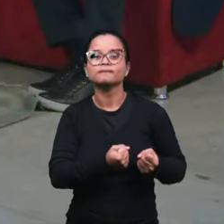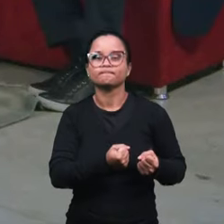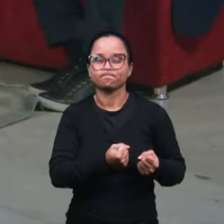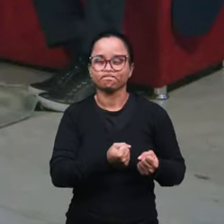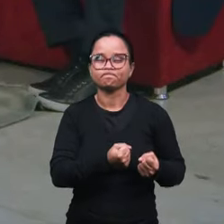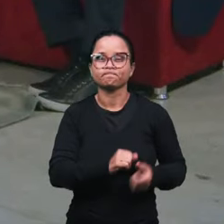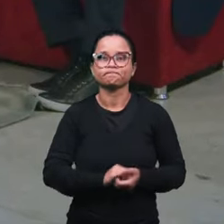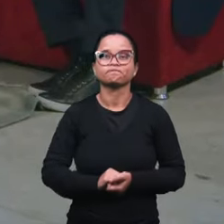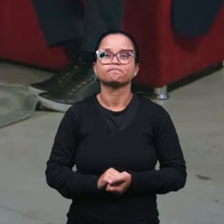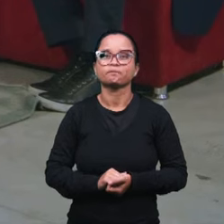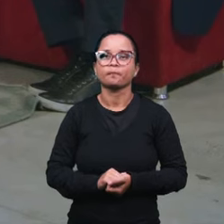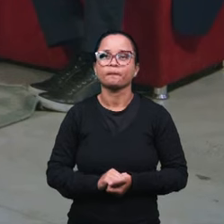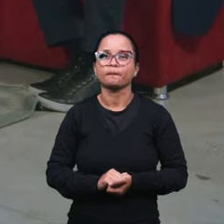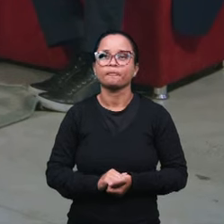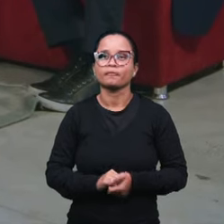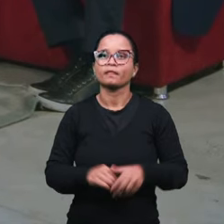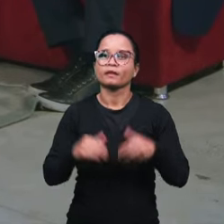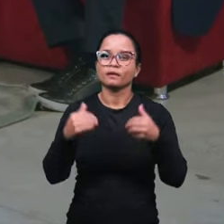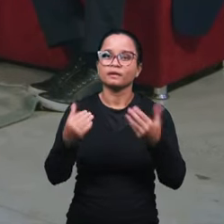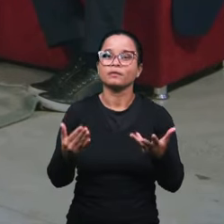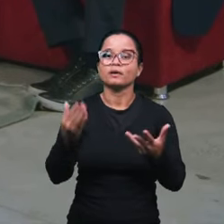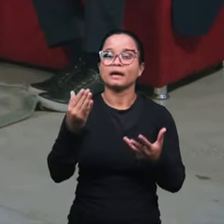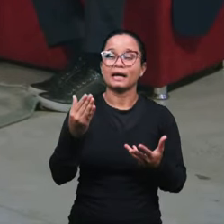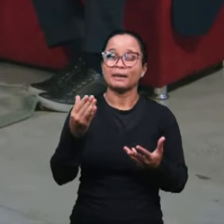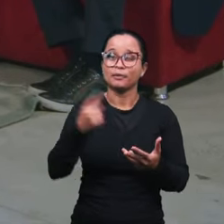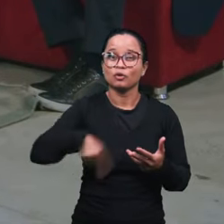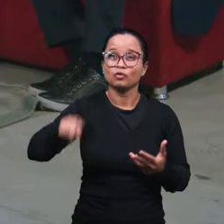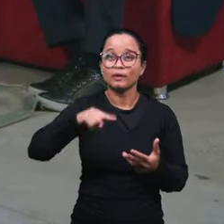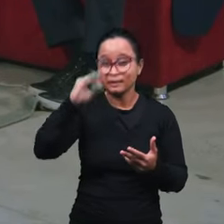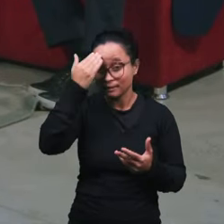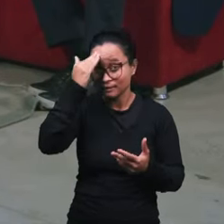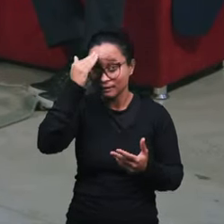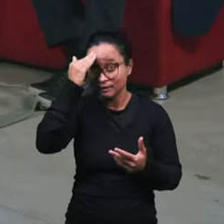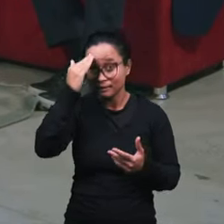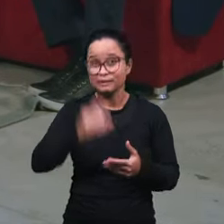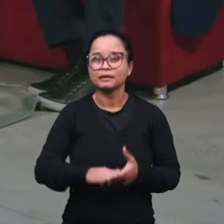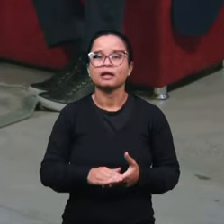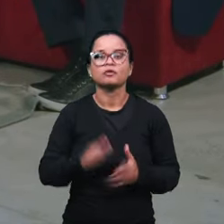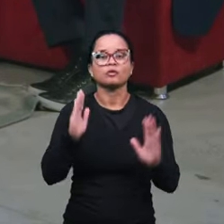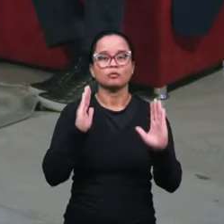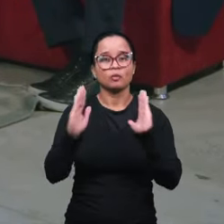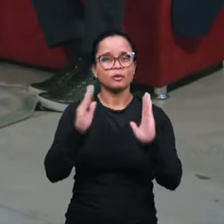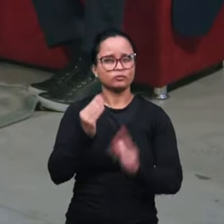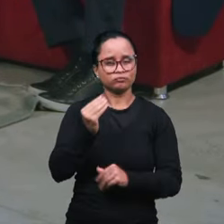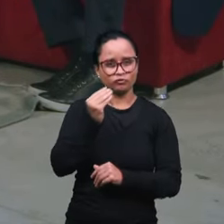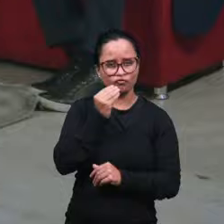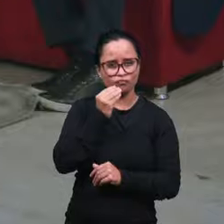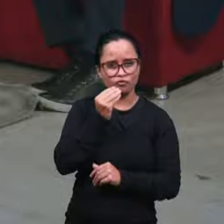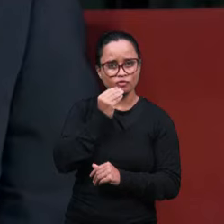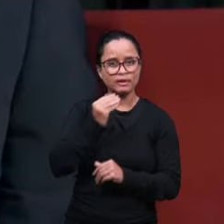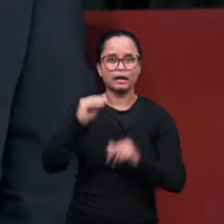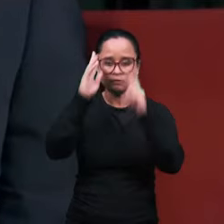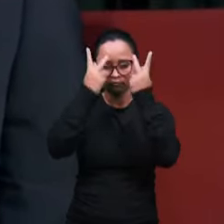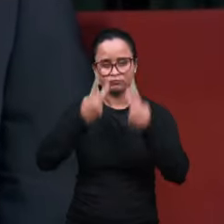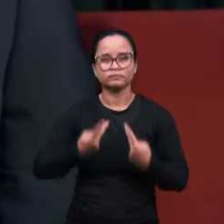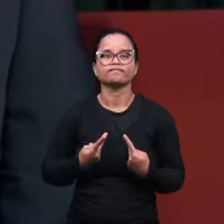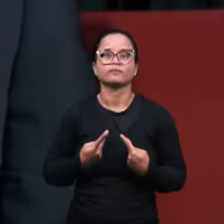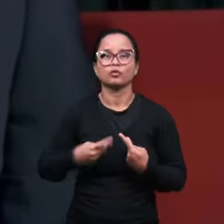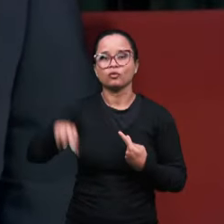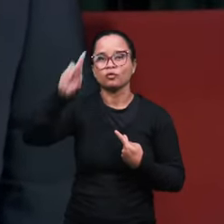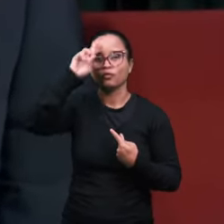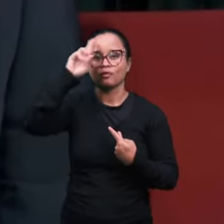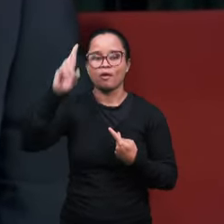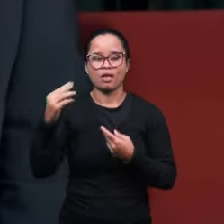Amém. É importante nós entendermos que nós vivemos num tempo de oportunidade ao homem. O Senhor está dando